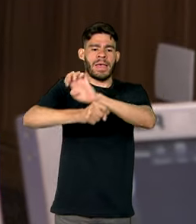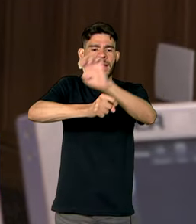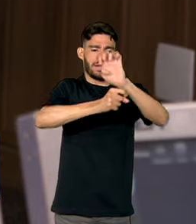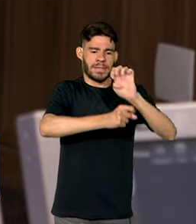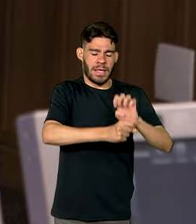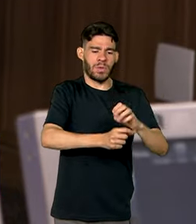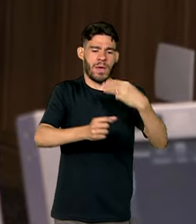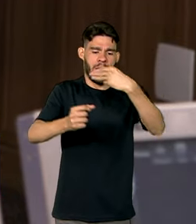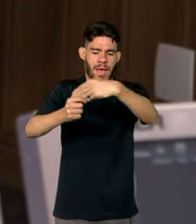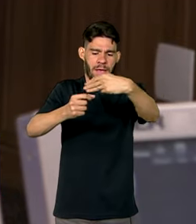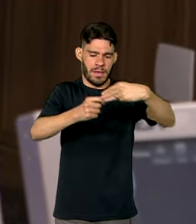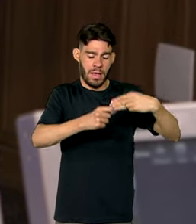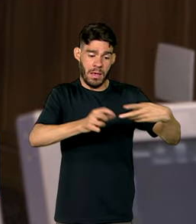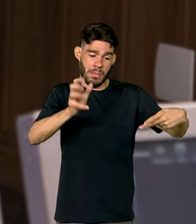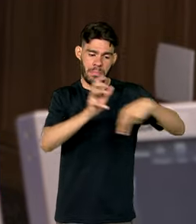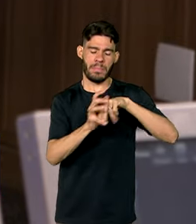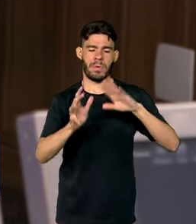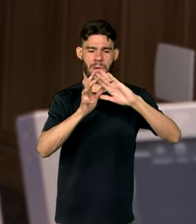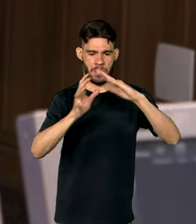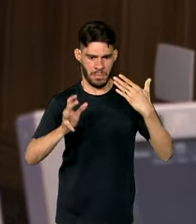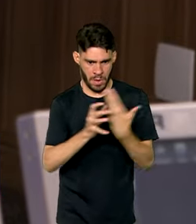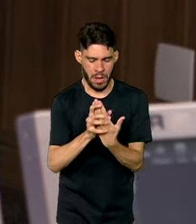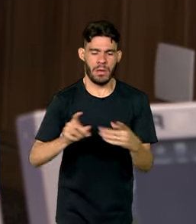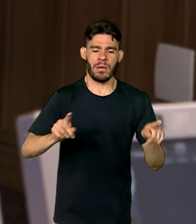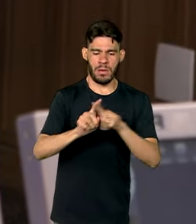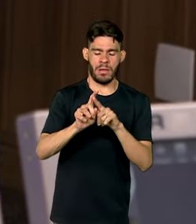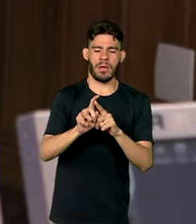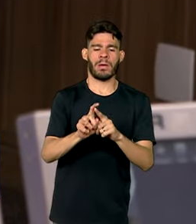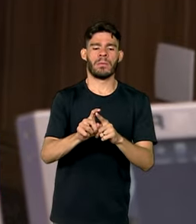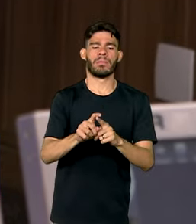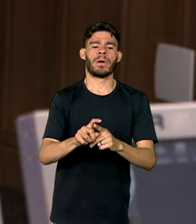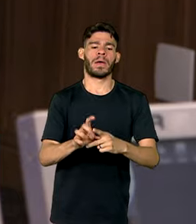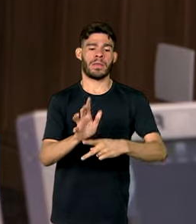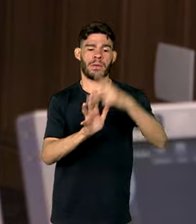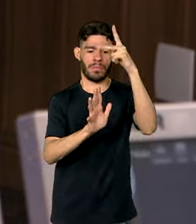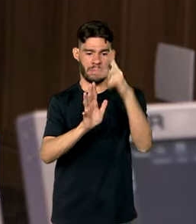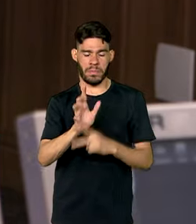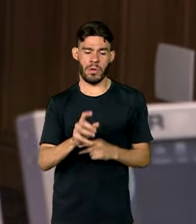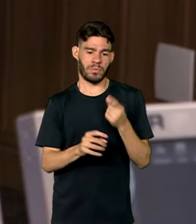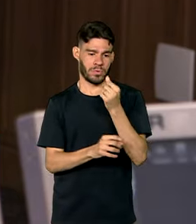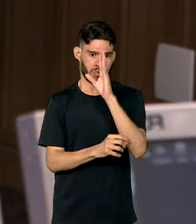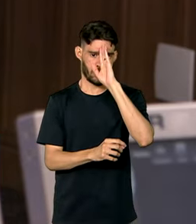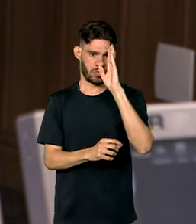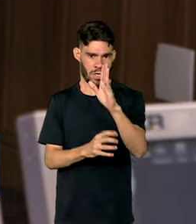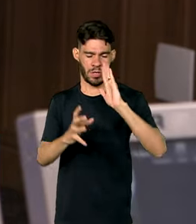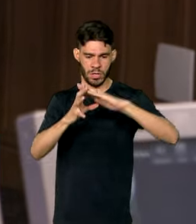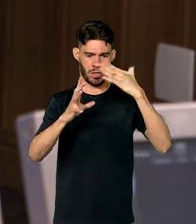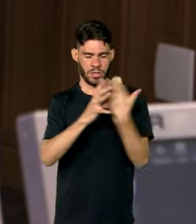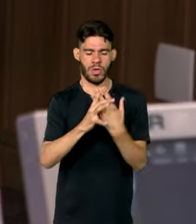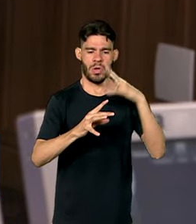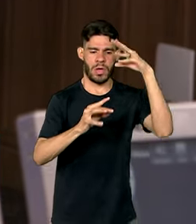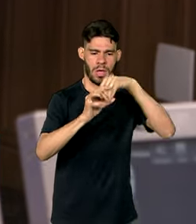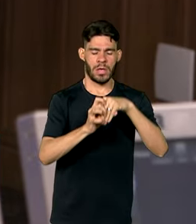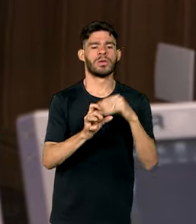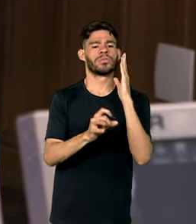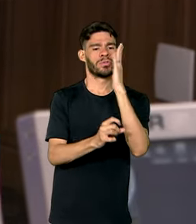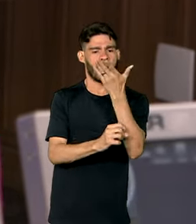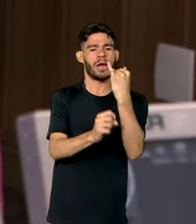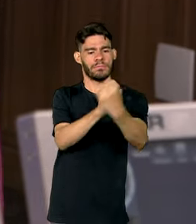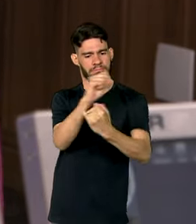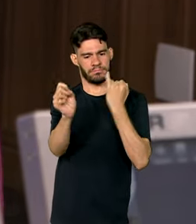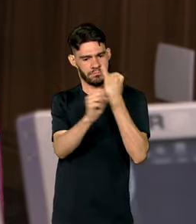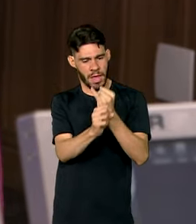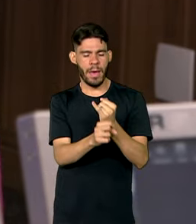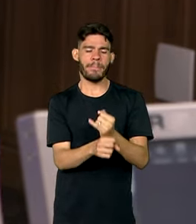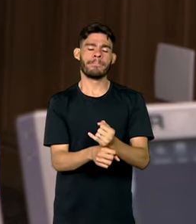eh paraas próprias escolas também a gente tem um programa dinheiro direto na escola que uma parte do recurso vai pra escola que já tem a internet então para